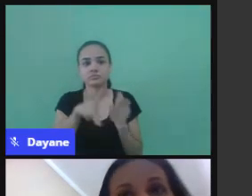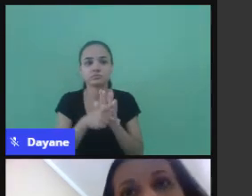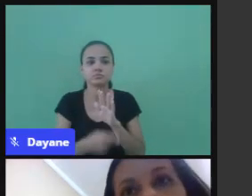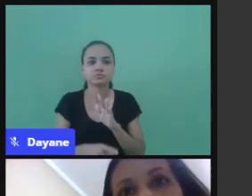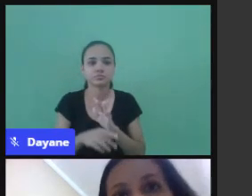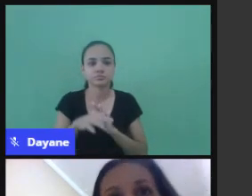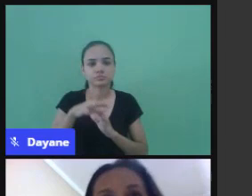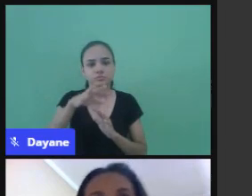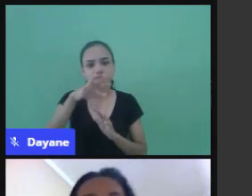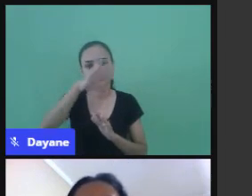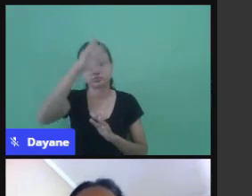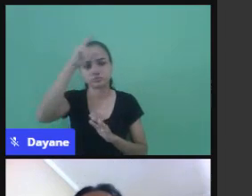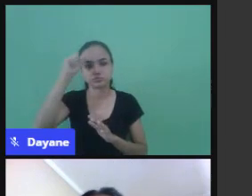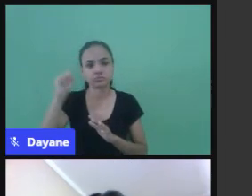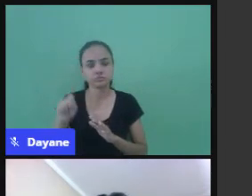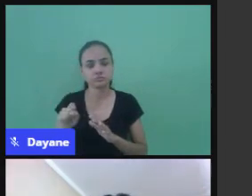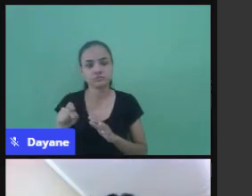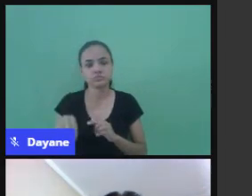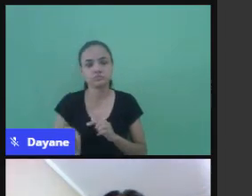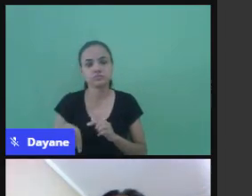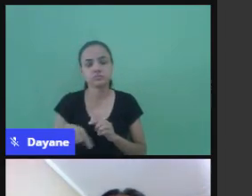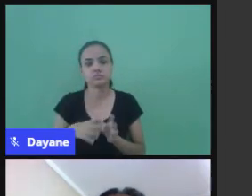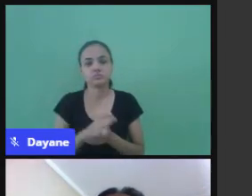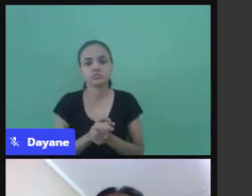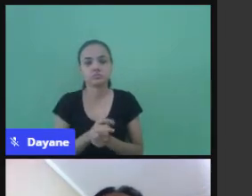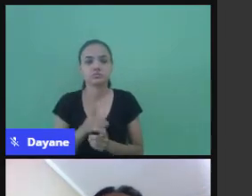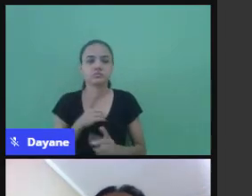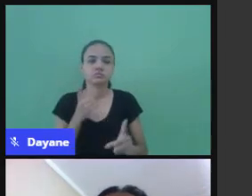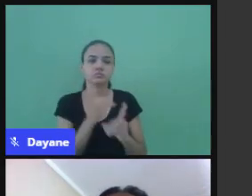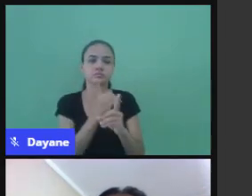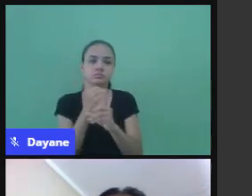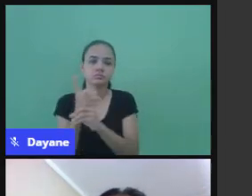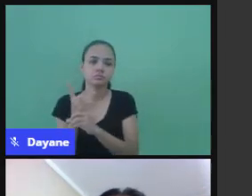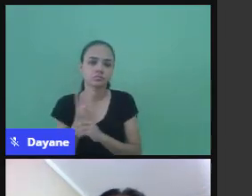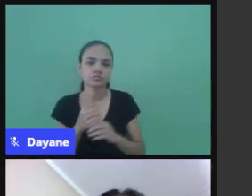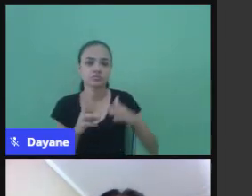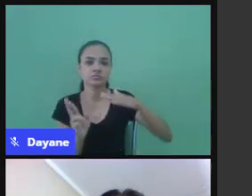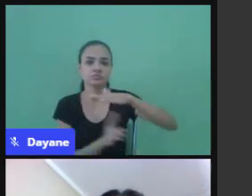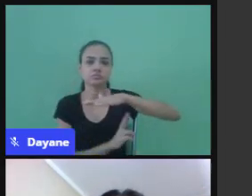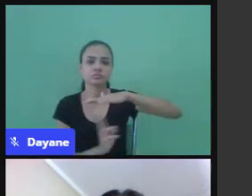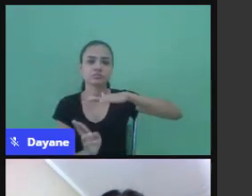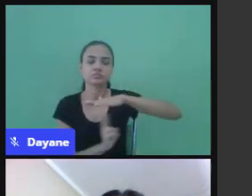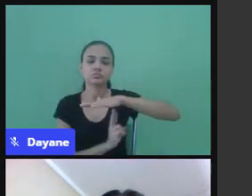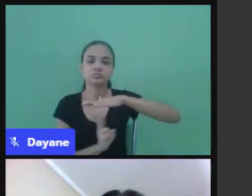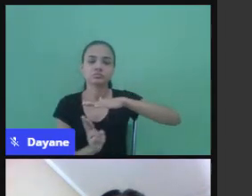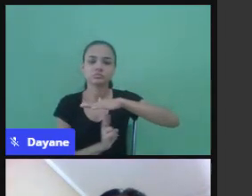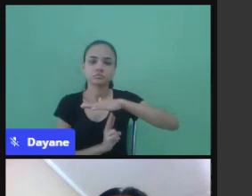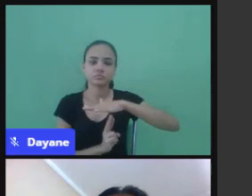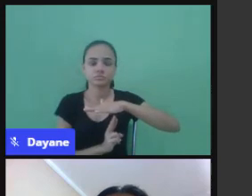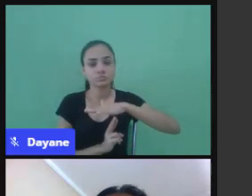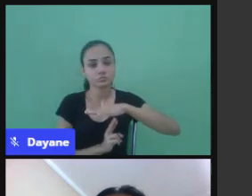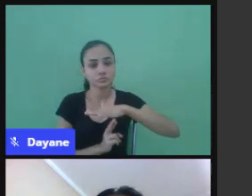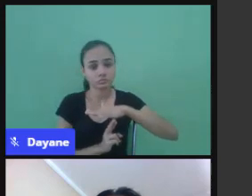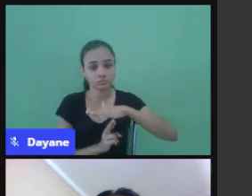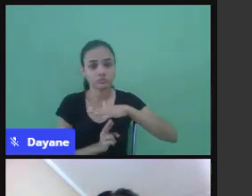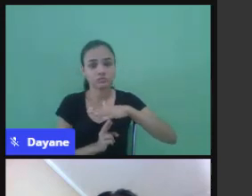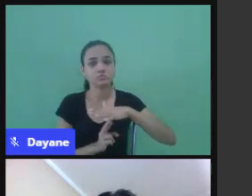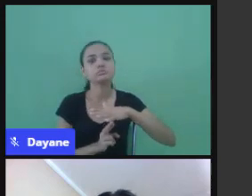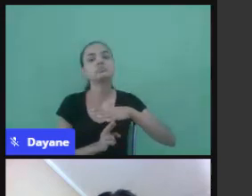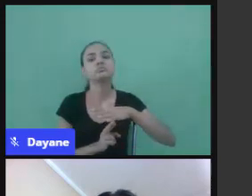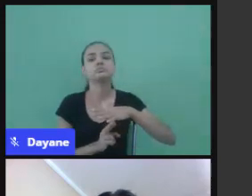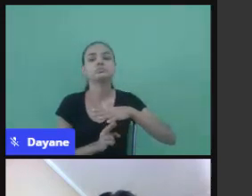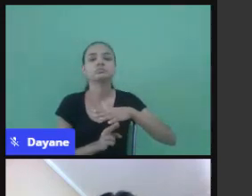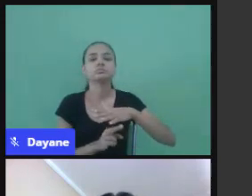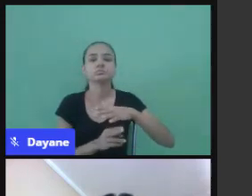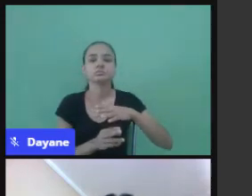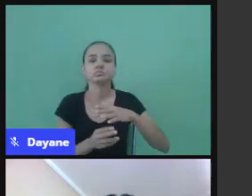encontrando aí no entorno dessas rodovias aí, onde foram colocadas as armadilhas fotográficas, né? Que o